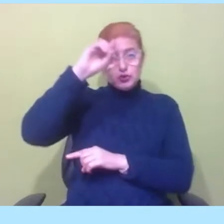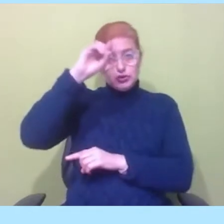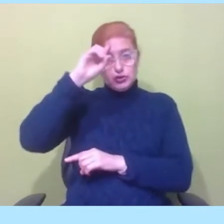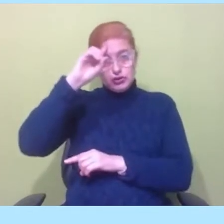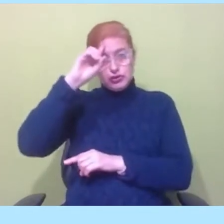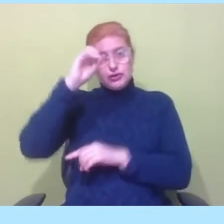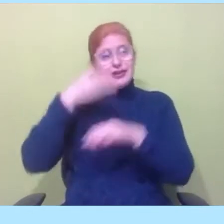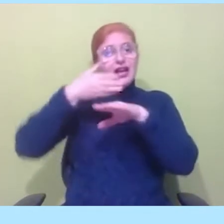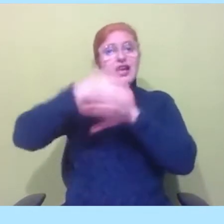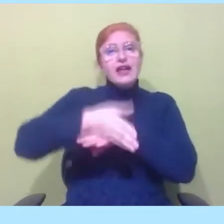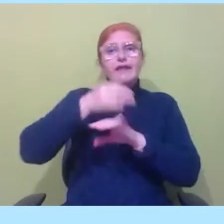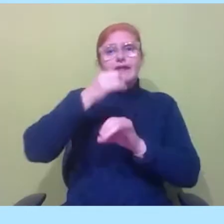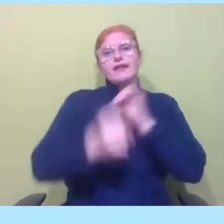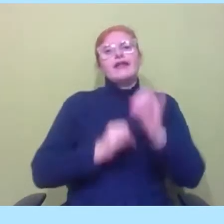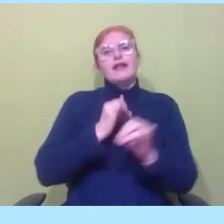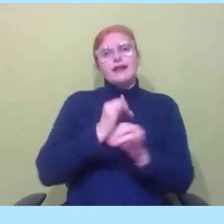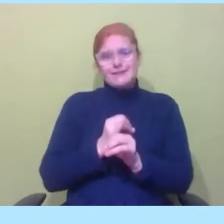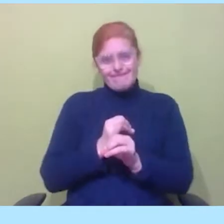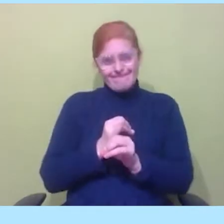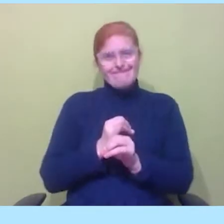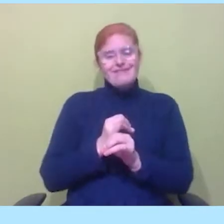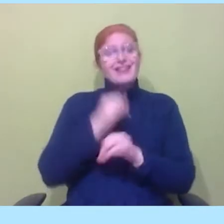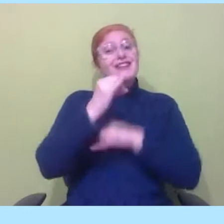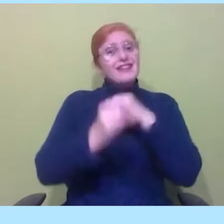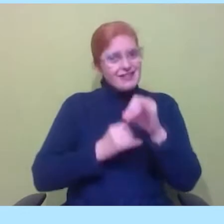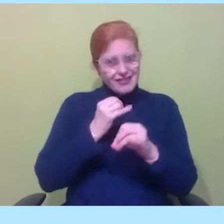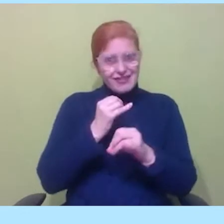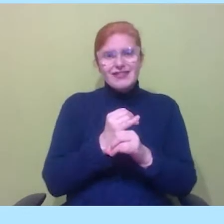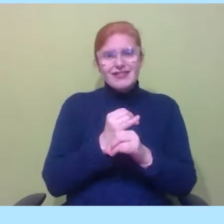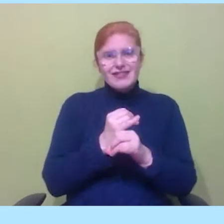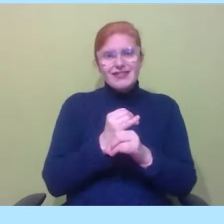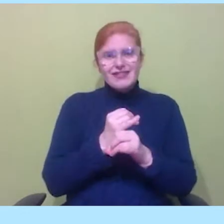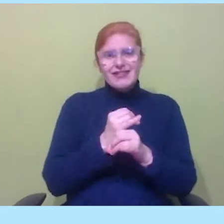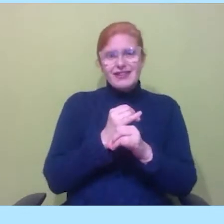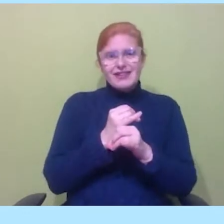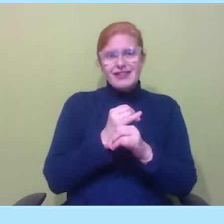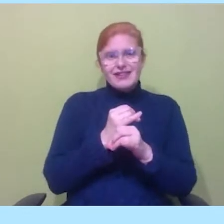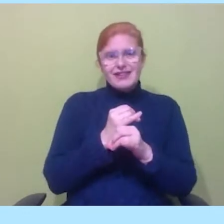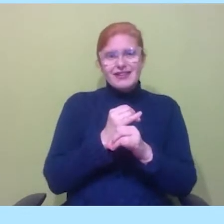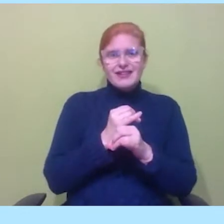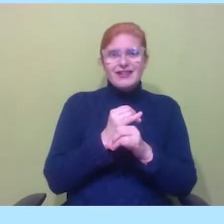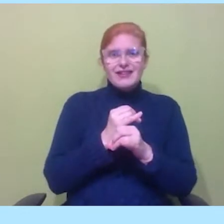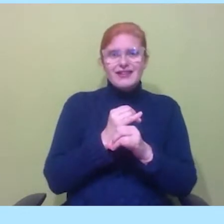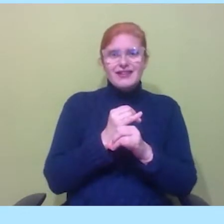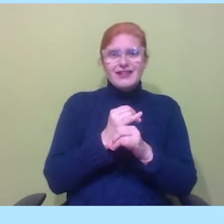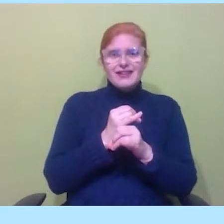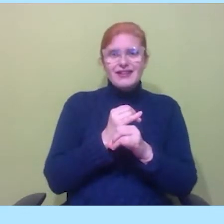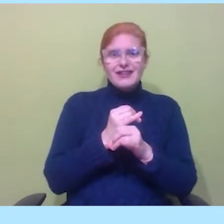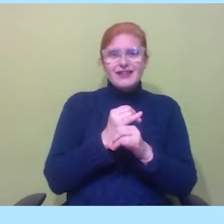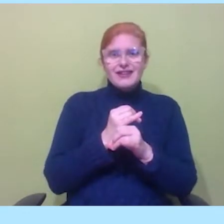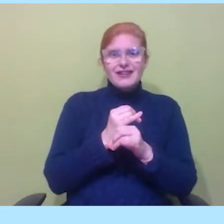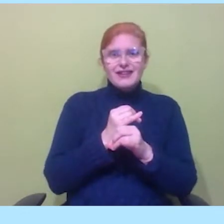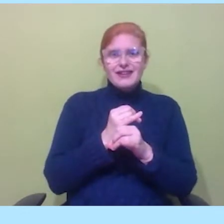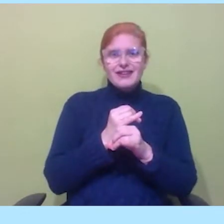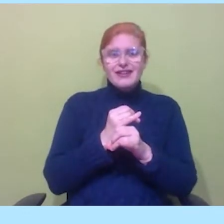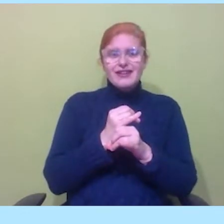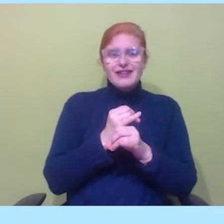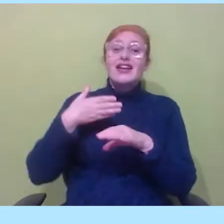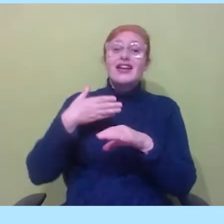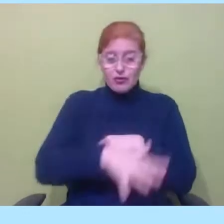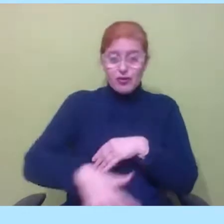internet invariavelmente passa pelo ambiente físico. Sim. E a gente